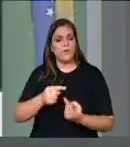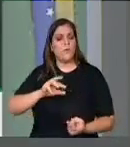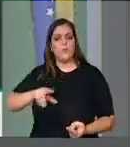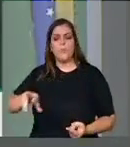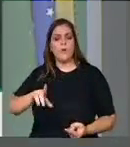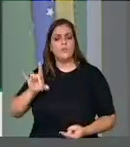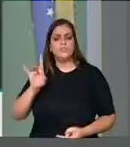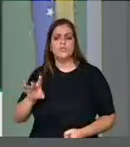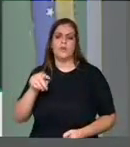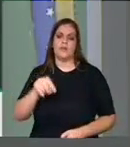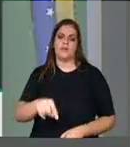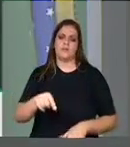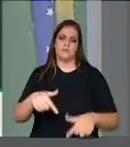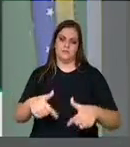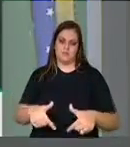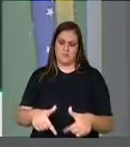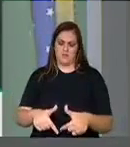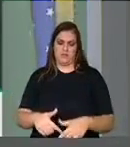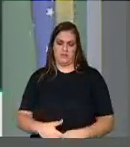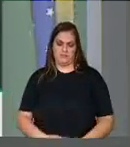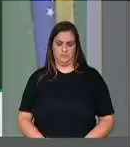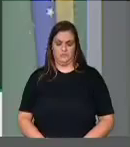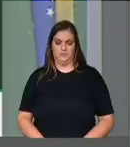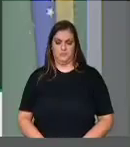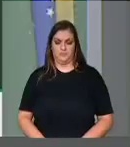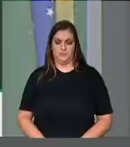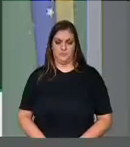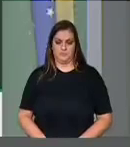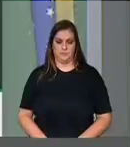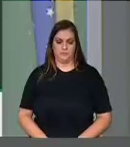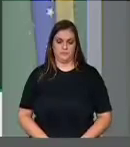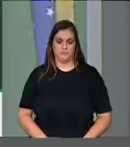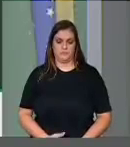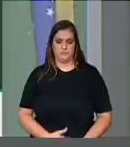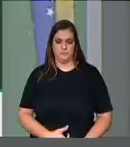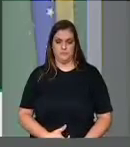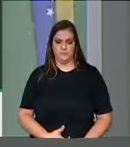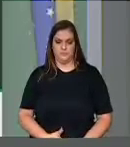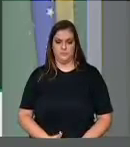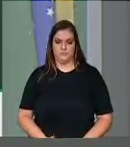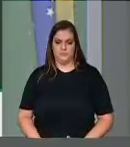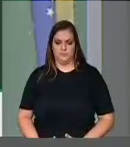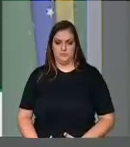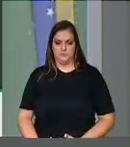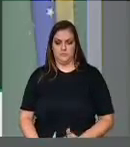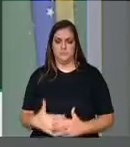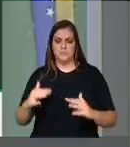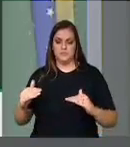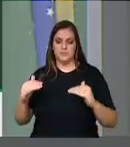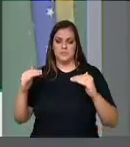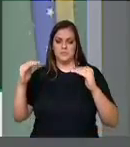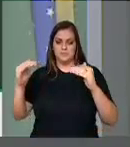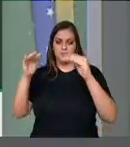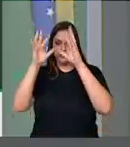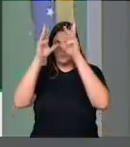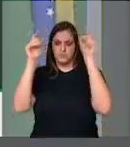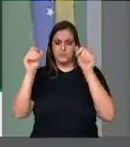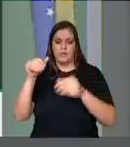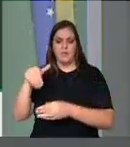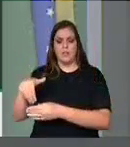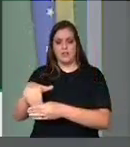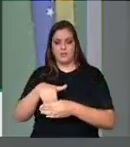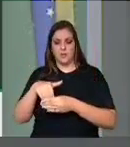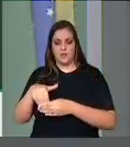ou às vezes até mais tarde, que eles trabalham nas sessões do Tribunal Superior Eleitoral.